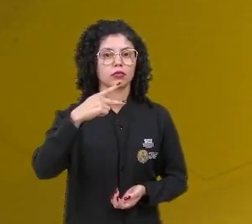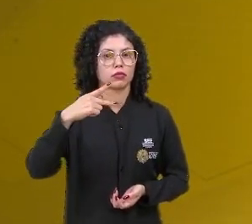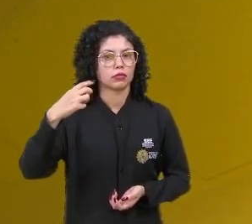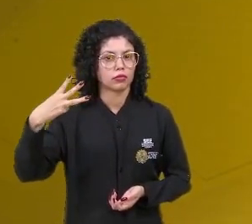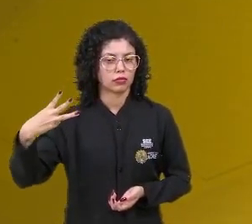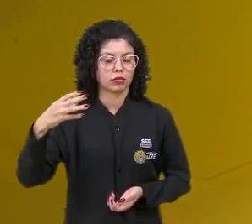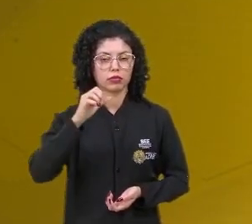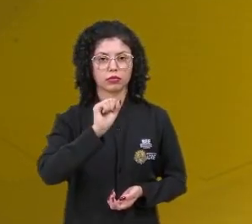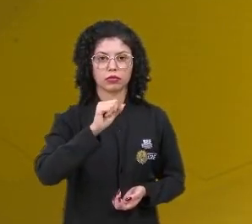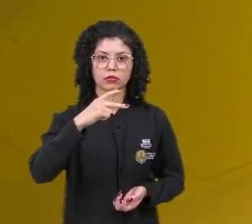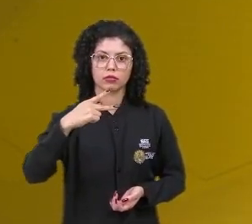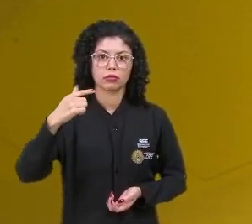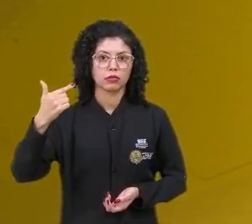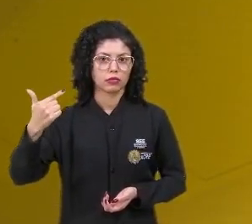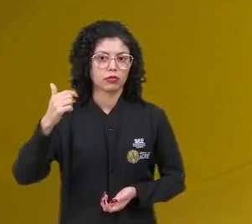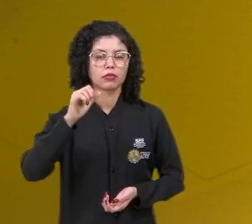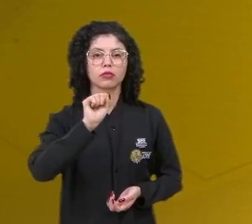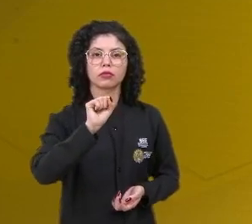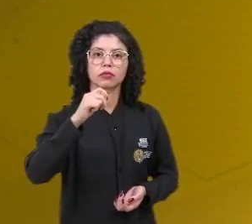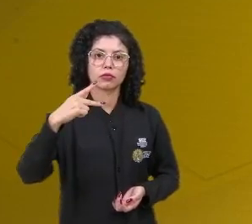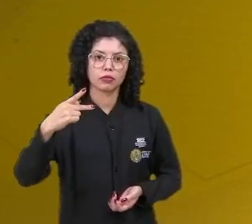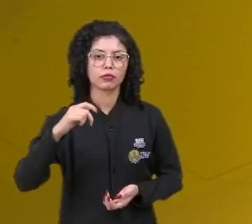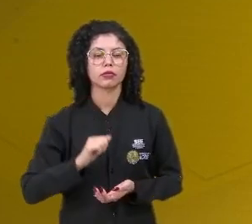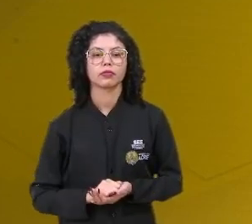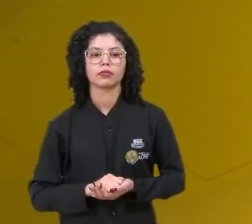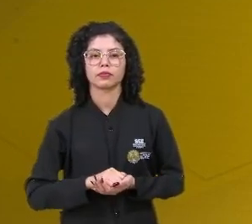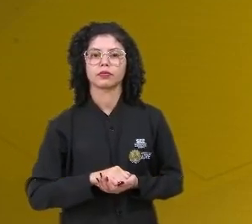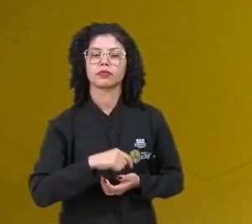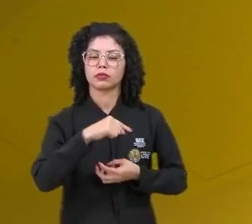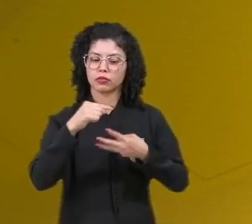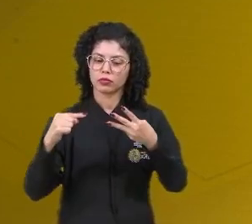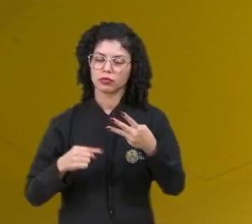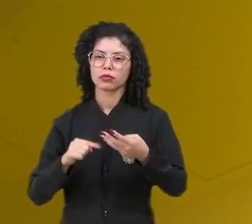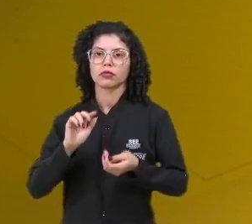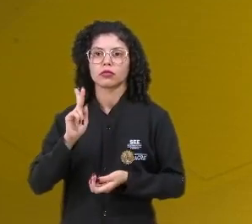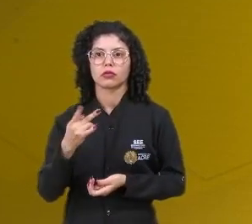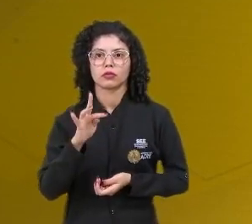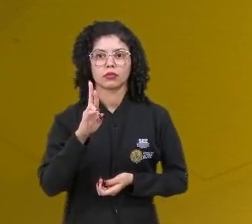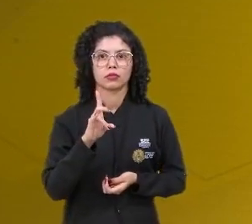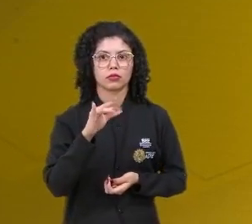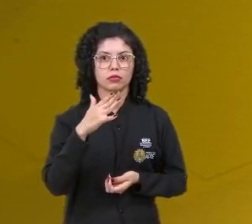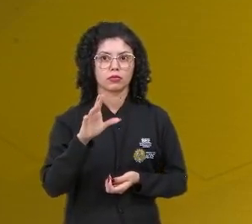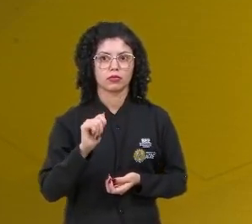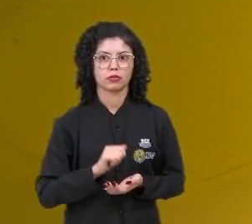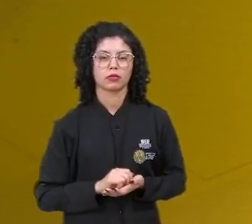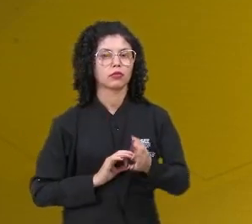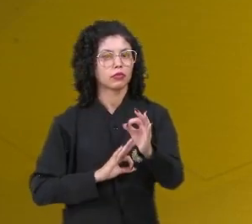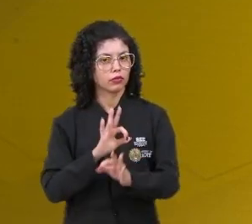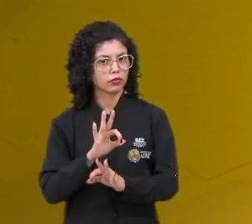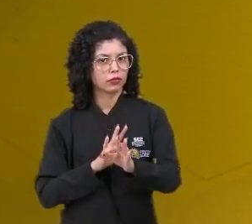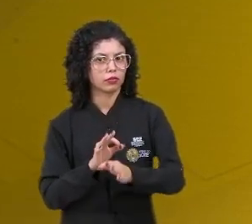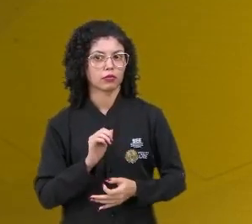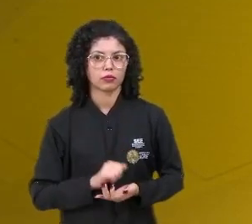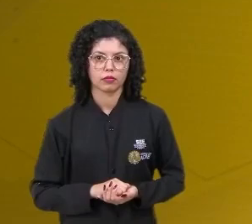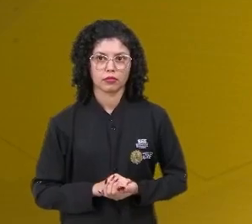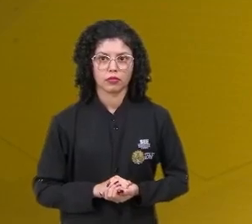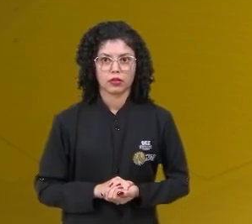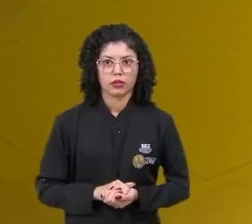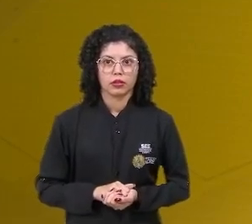sp3, sp2 e sp. São esses 3 de hibridização que nós vamos tratar a